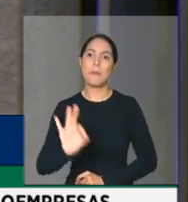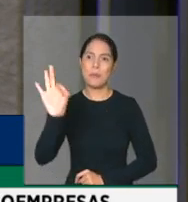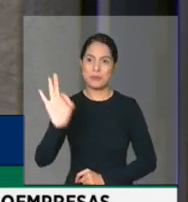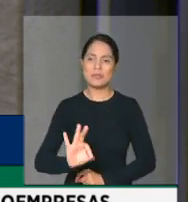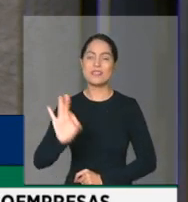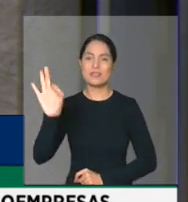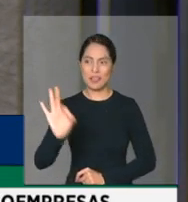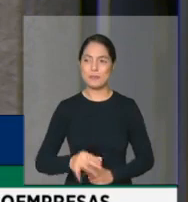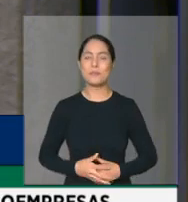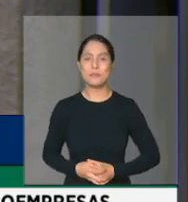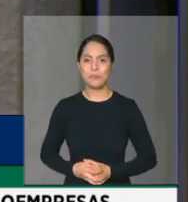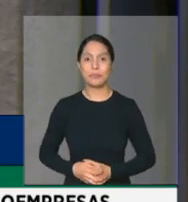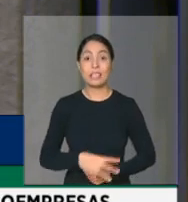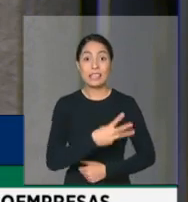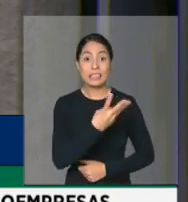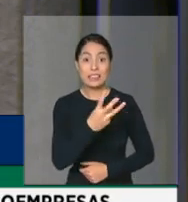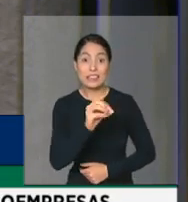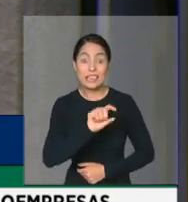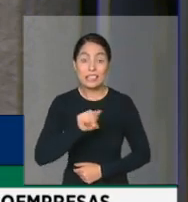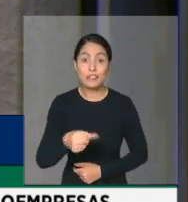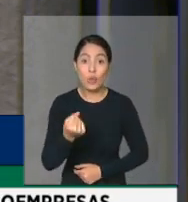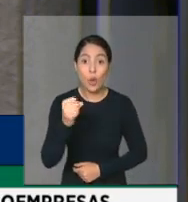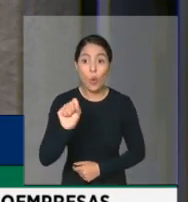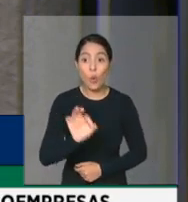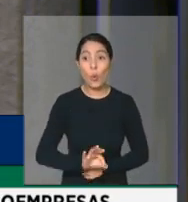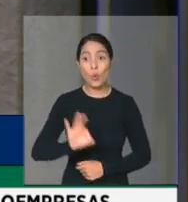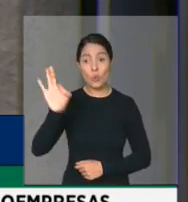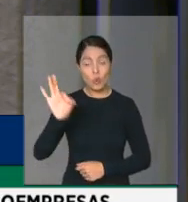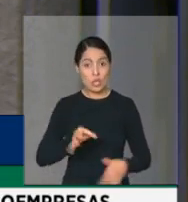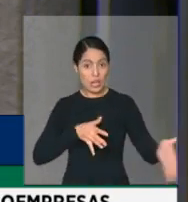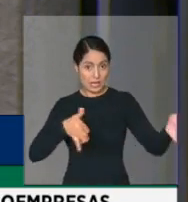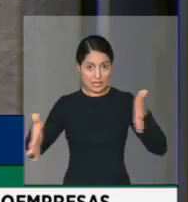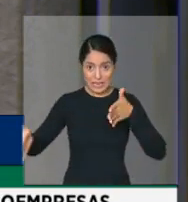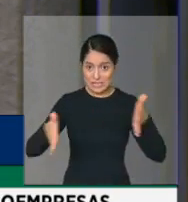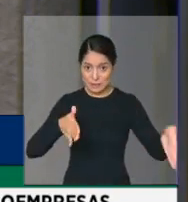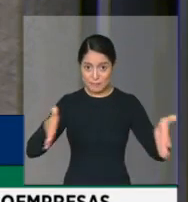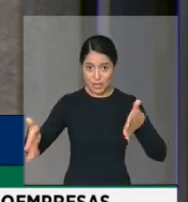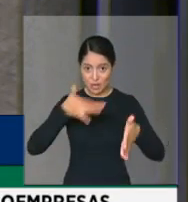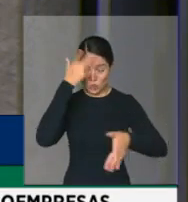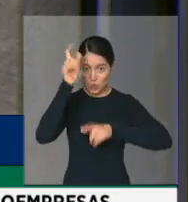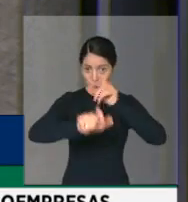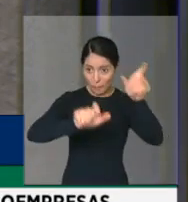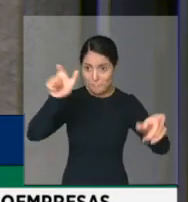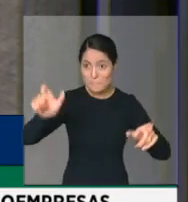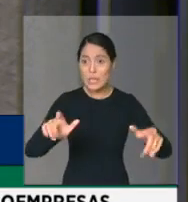para 30,8%. No mesmo período, o percentual dos empregados diminuiu